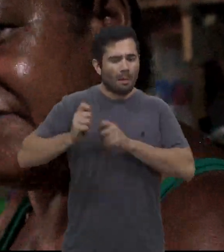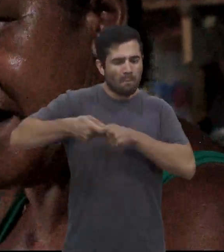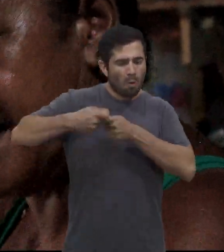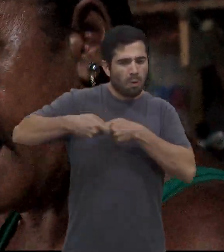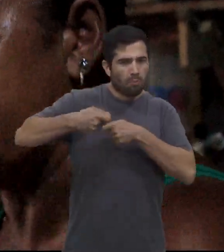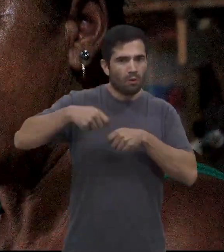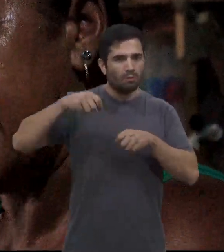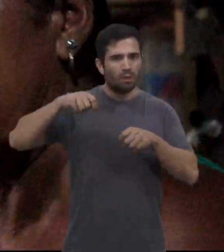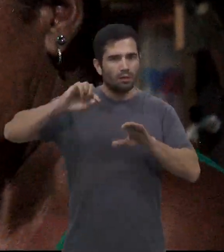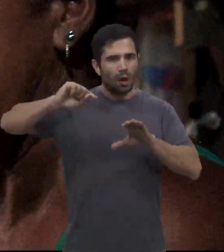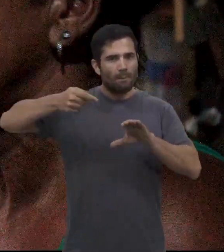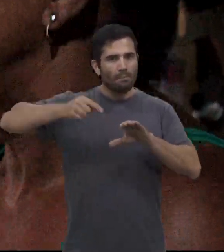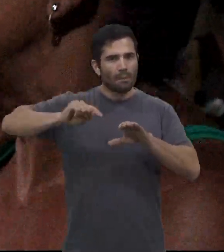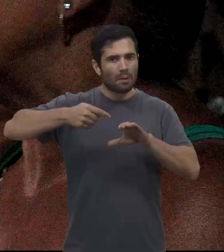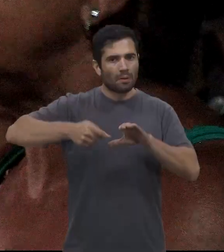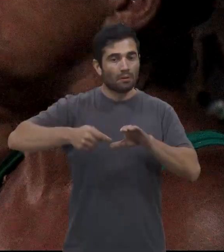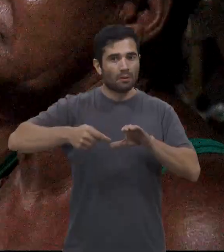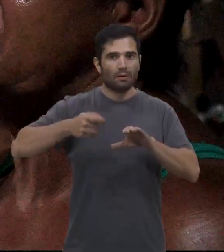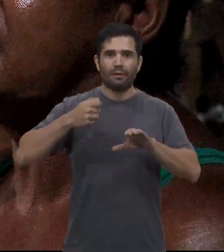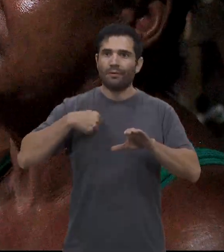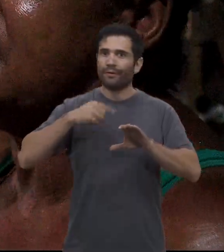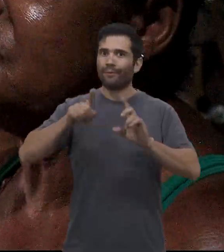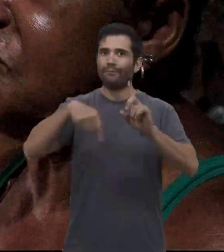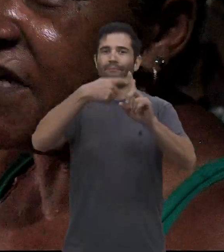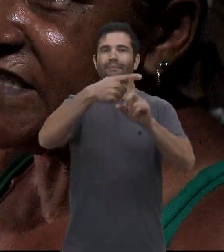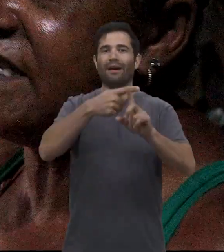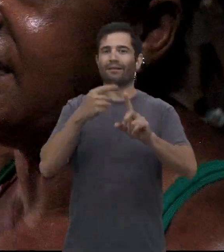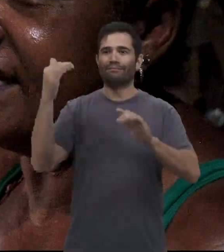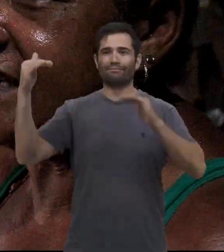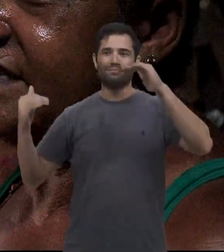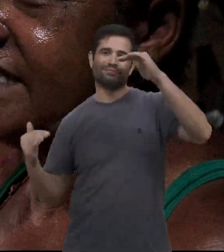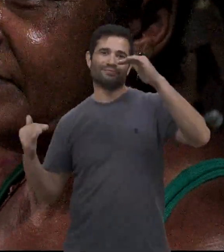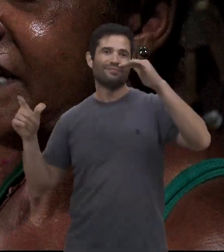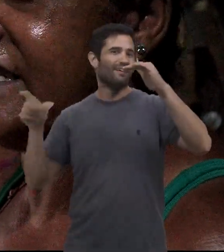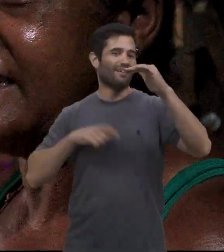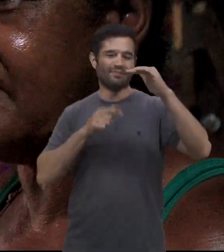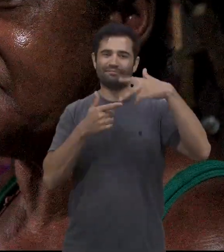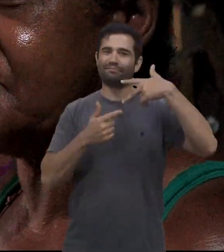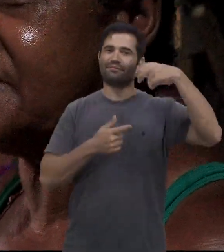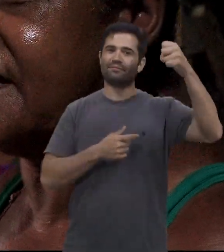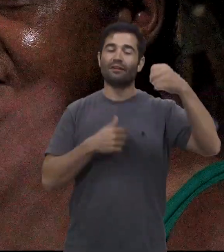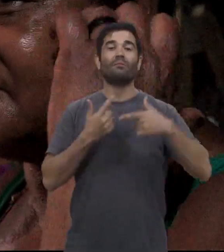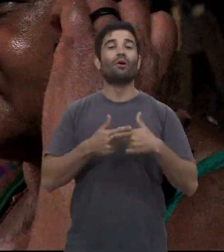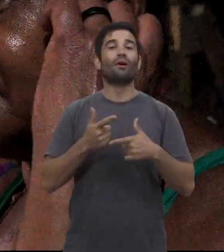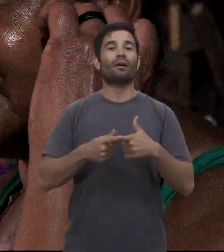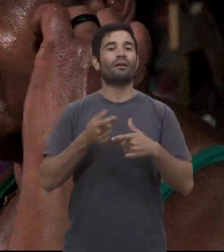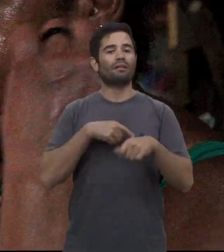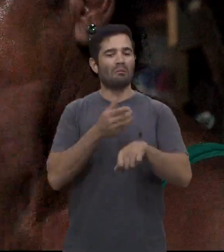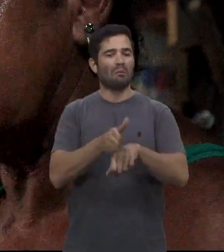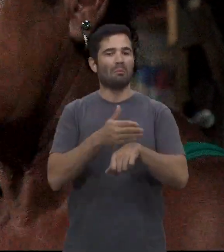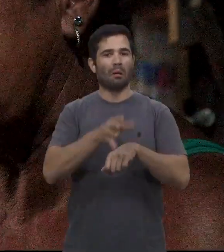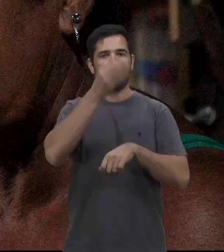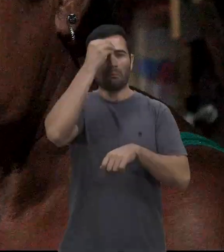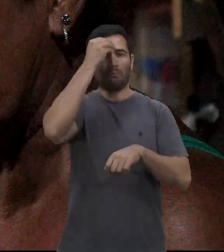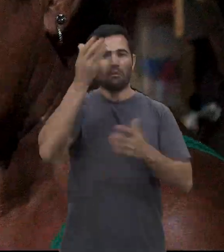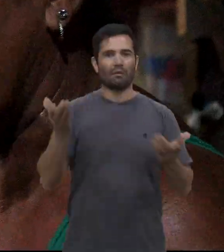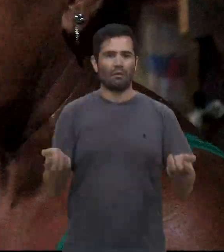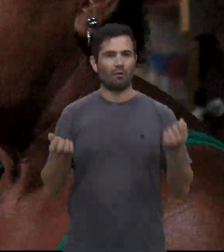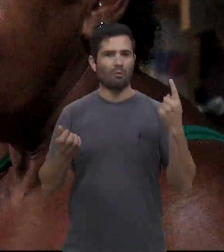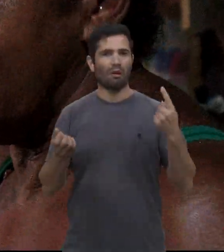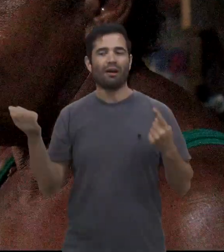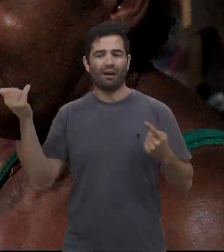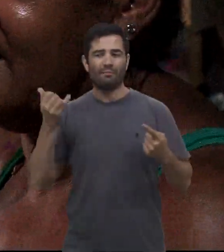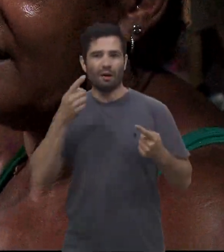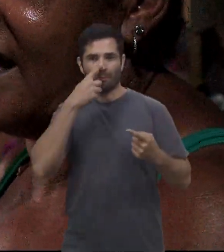comecei a cavar. Minha filha, olha, eu arranquei muito mais do que ela, sabe? Porque ela disse, Neuza, por que tu tem uma prática que tu não